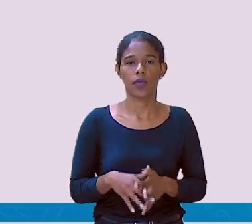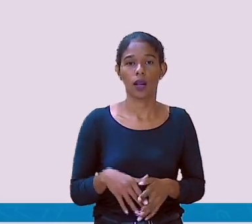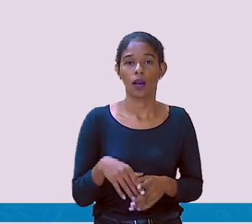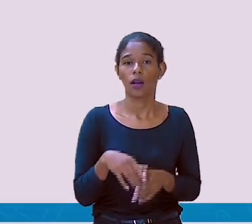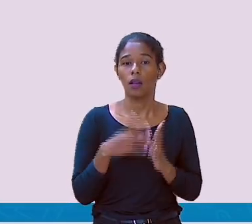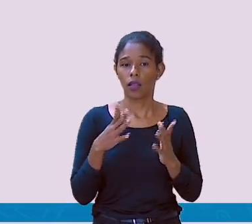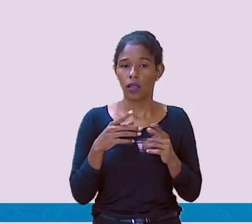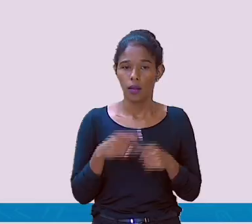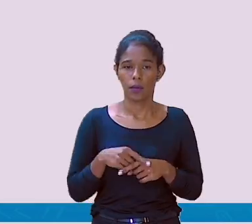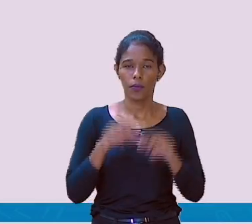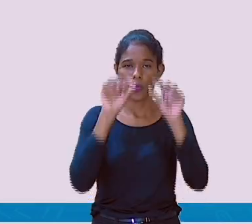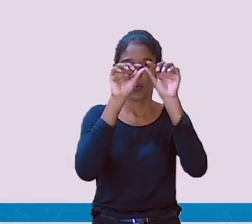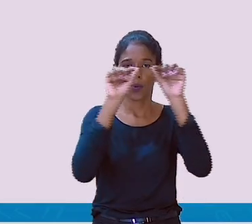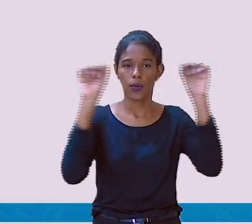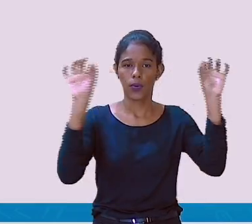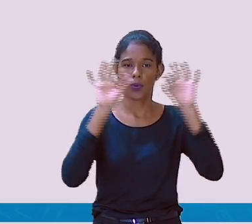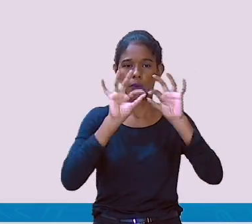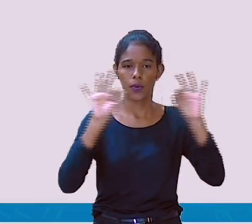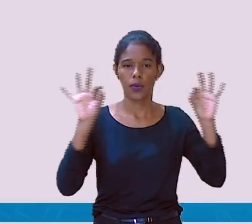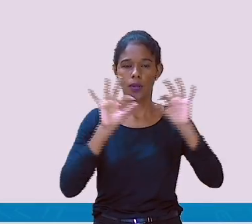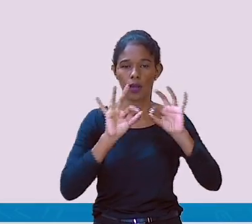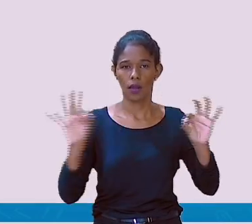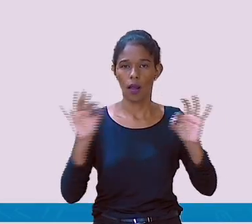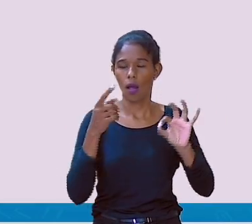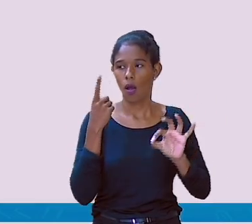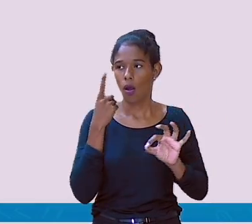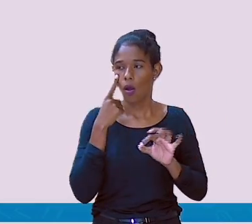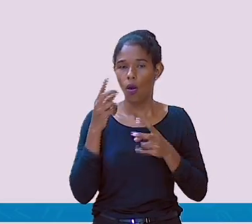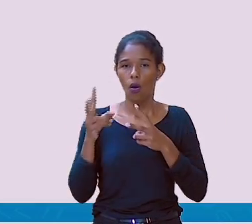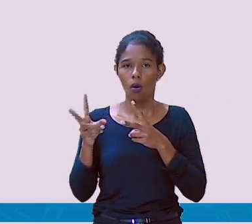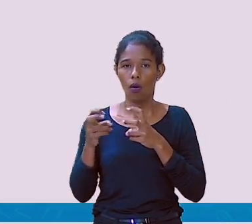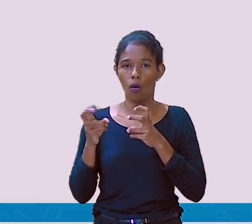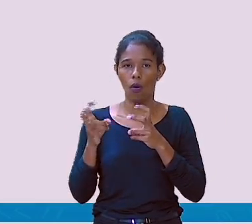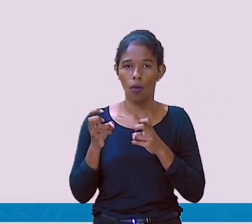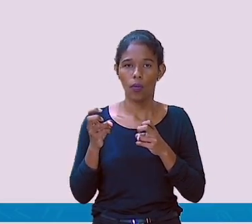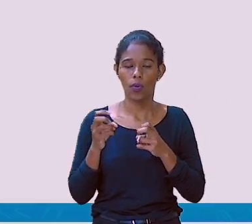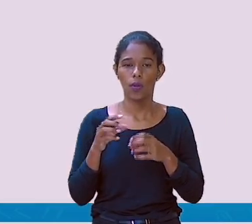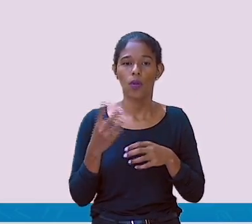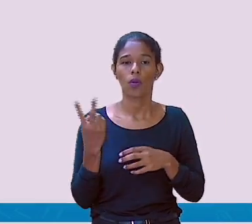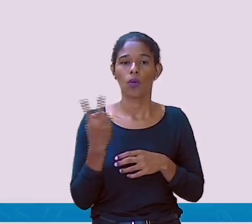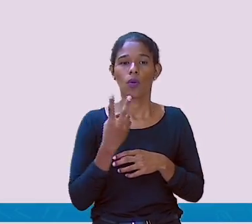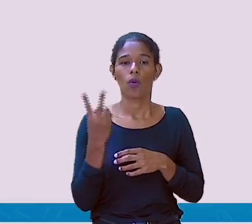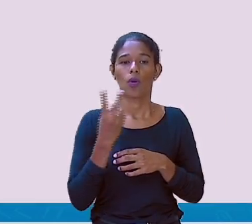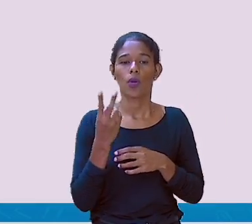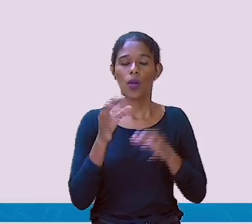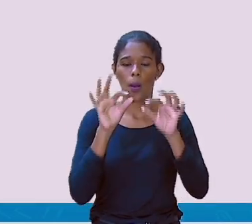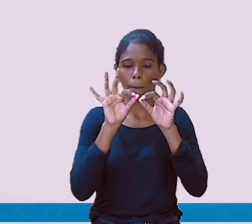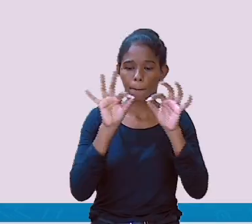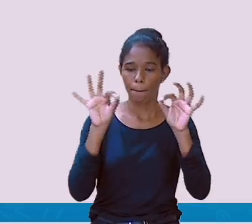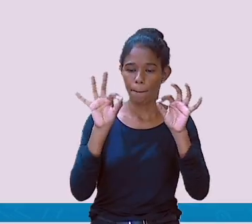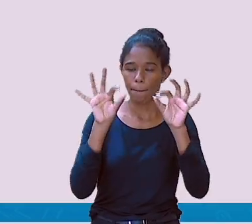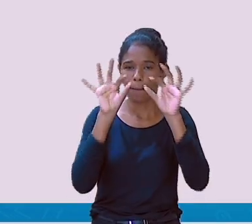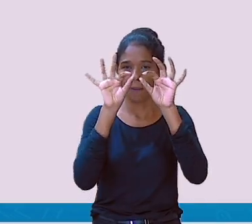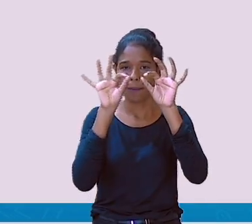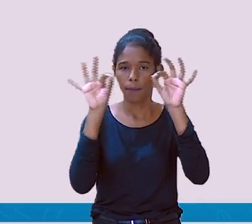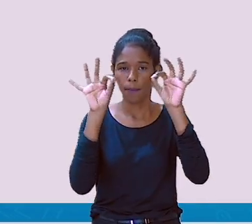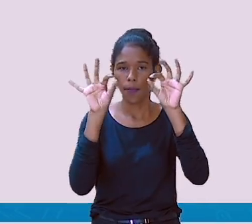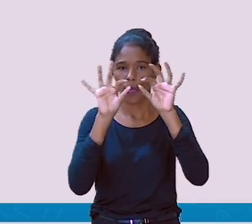seguir são proporcionais. Gente, é muito importante falar que eles